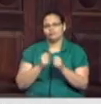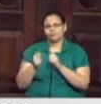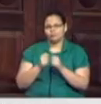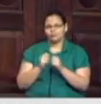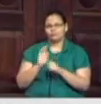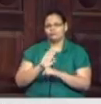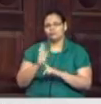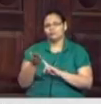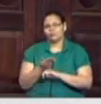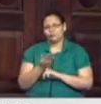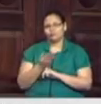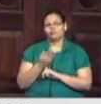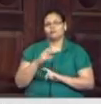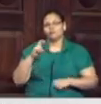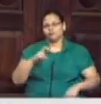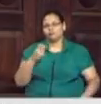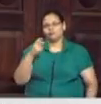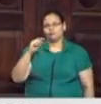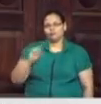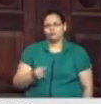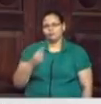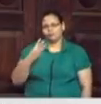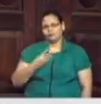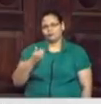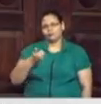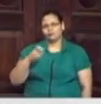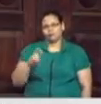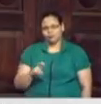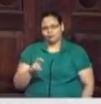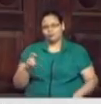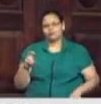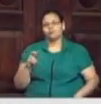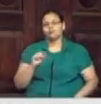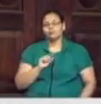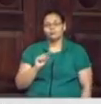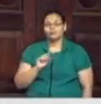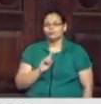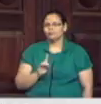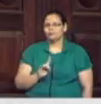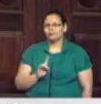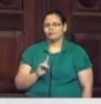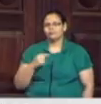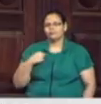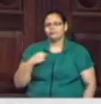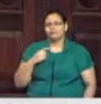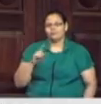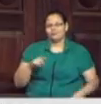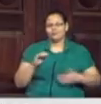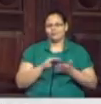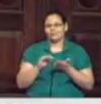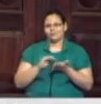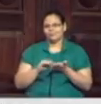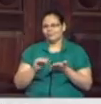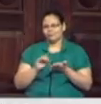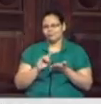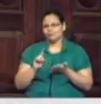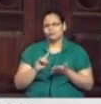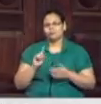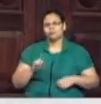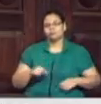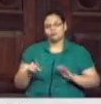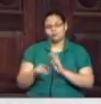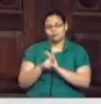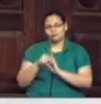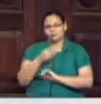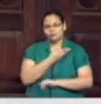5.315, é um órgão colegiado de Estado, não integra a estrutura governamental, ele não é uma secretaria, não é um órgão de governo, é